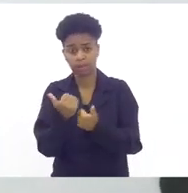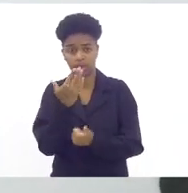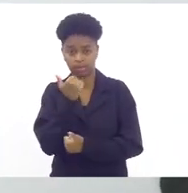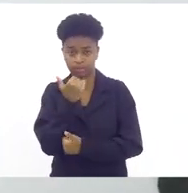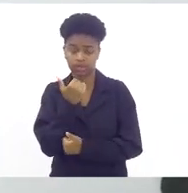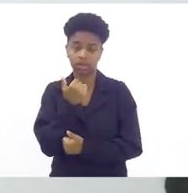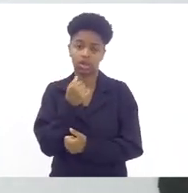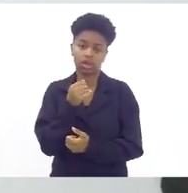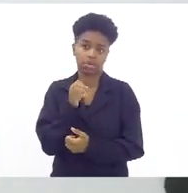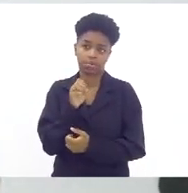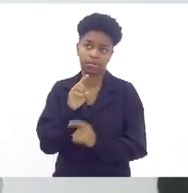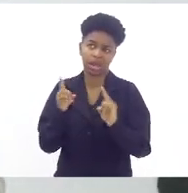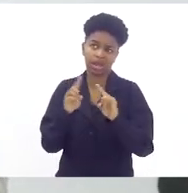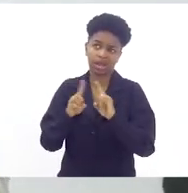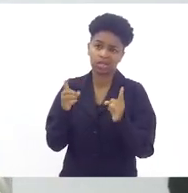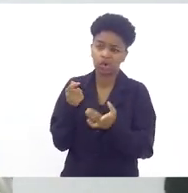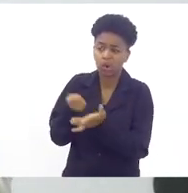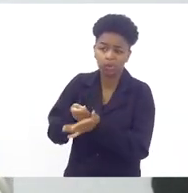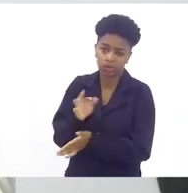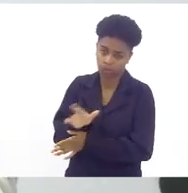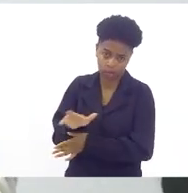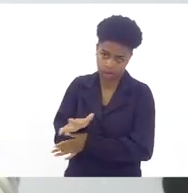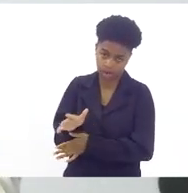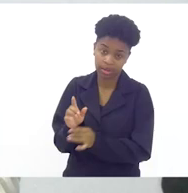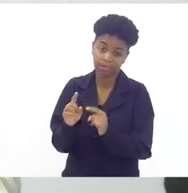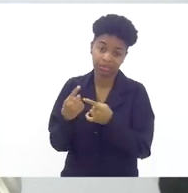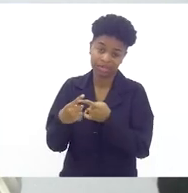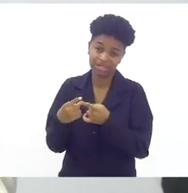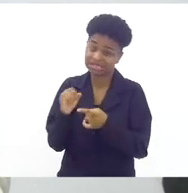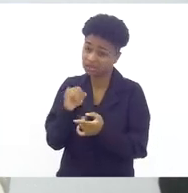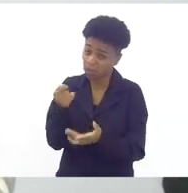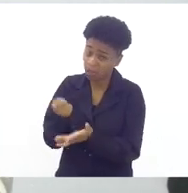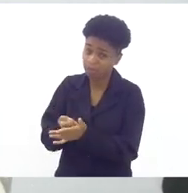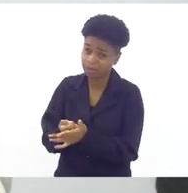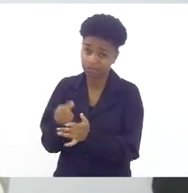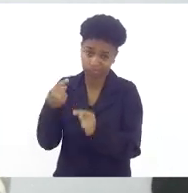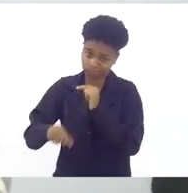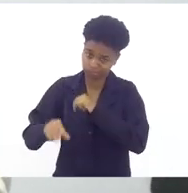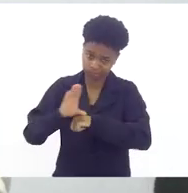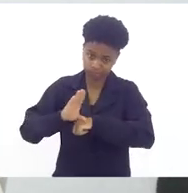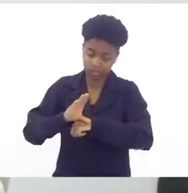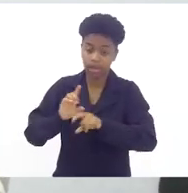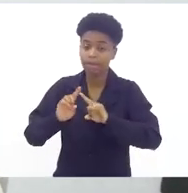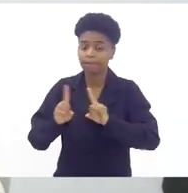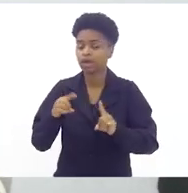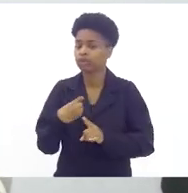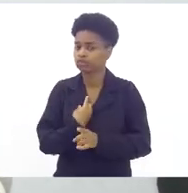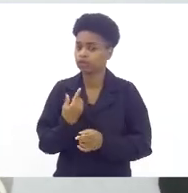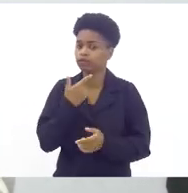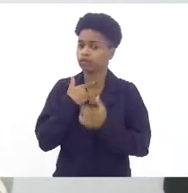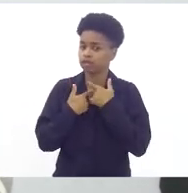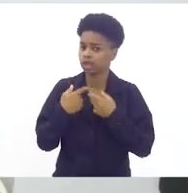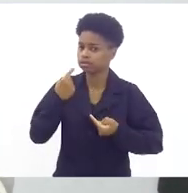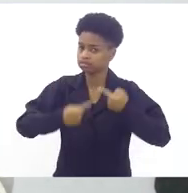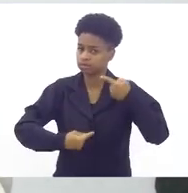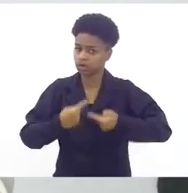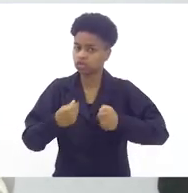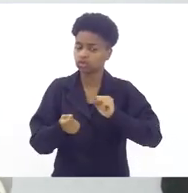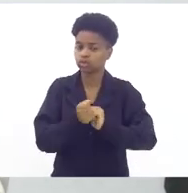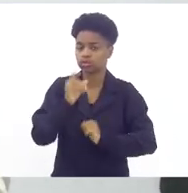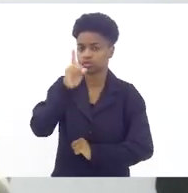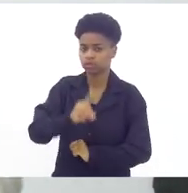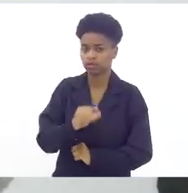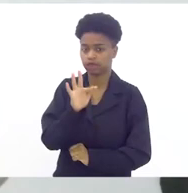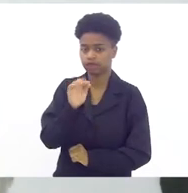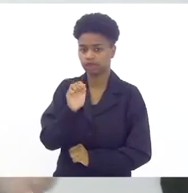se ela tentar se obrigar ela seria uma lei né inconstitucional mas a gente quer travar esse debate com a direção da Faetec com a secretaria de Ciência e Tecnologia